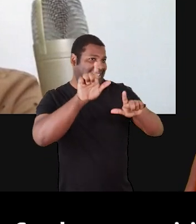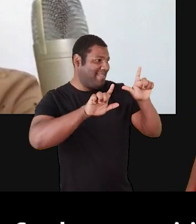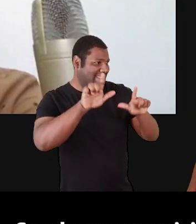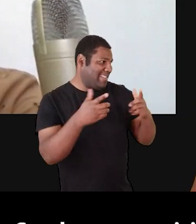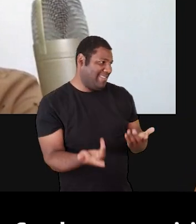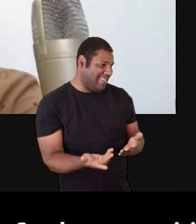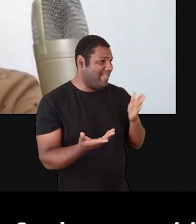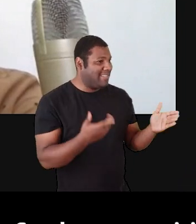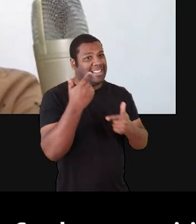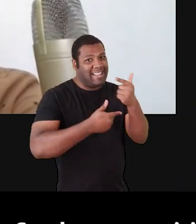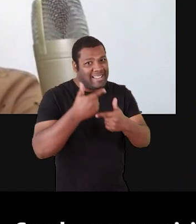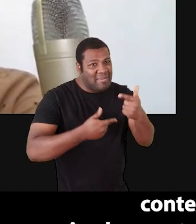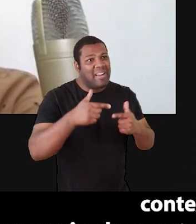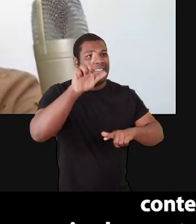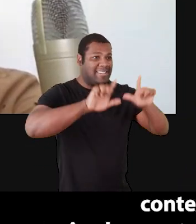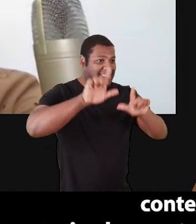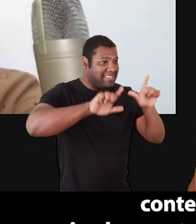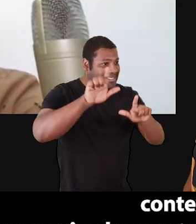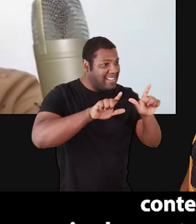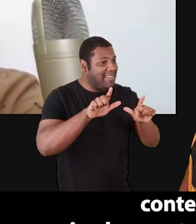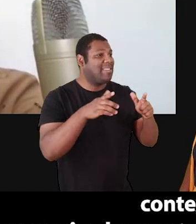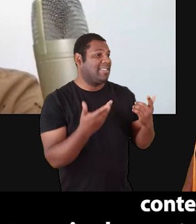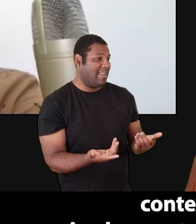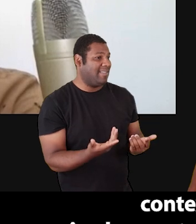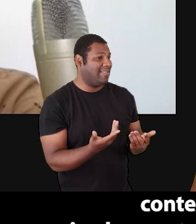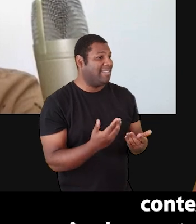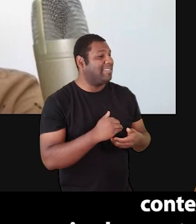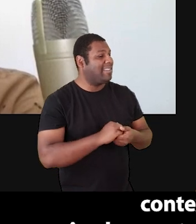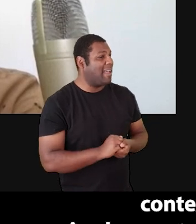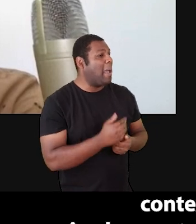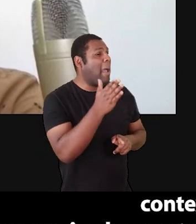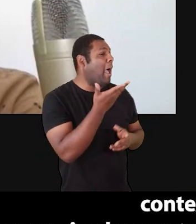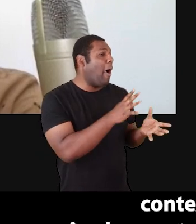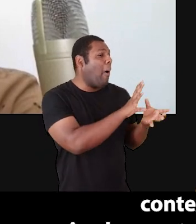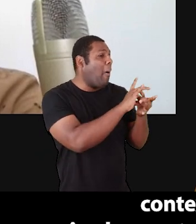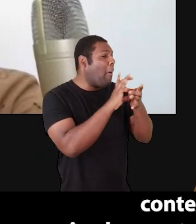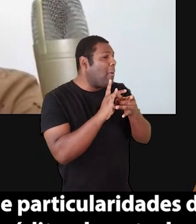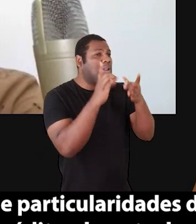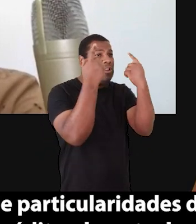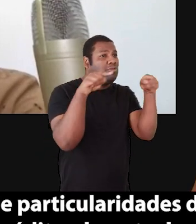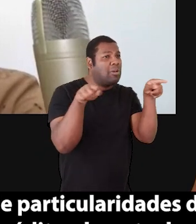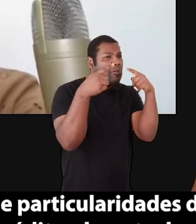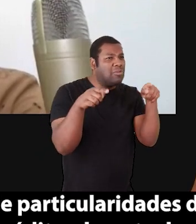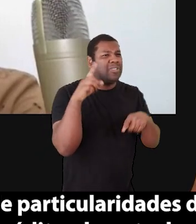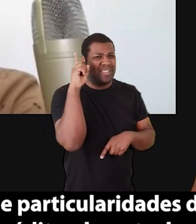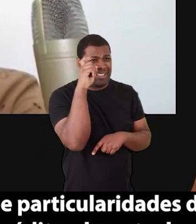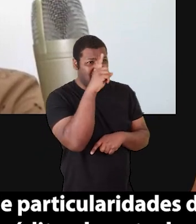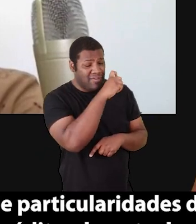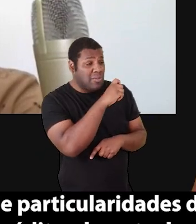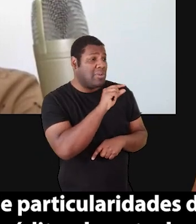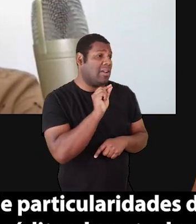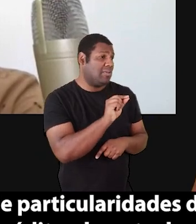uma musicista dentro desse contexto. O que você acha que tem mais de desafios ali, de